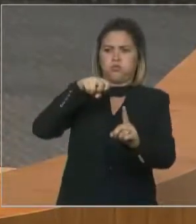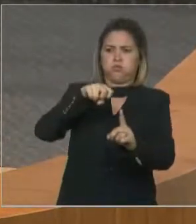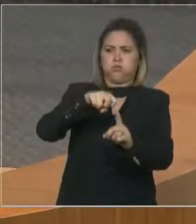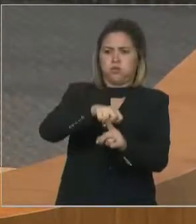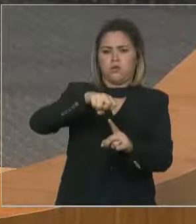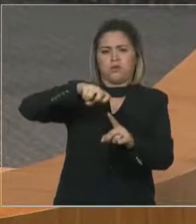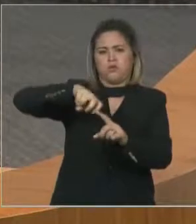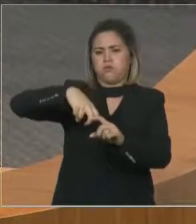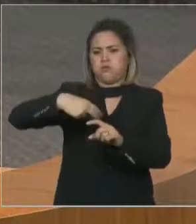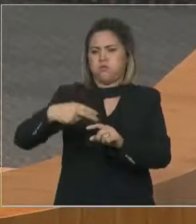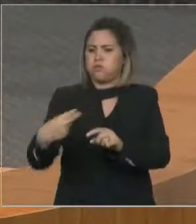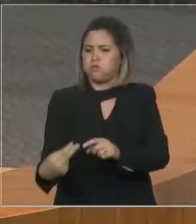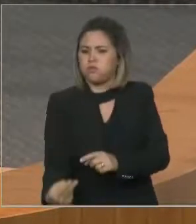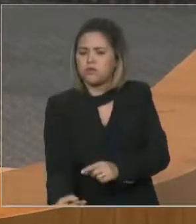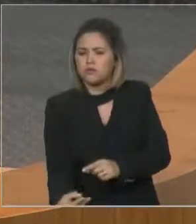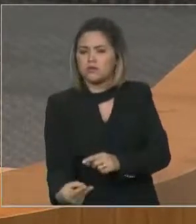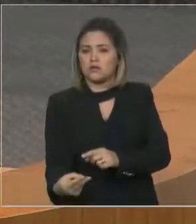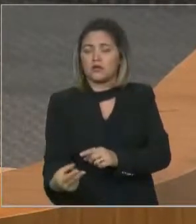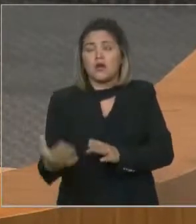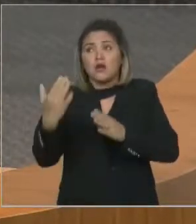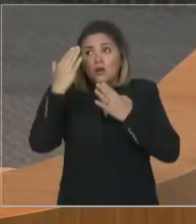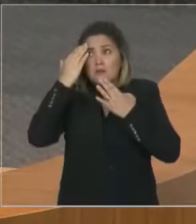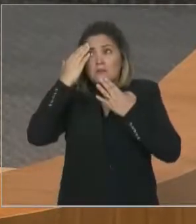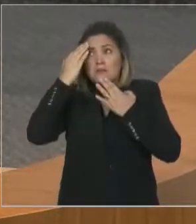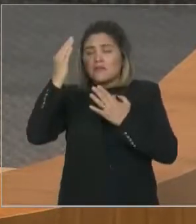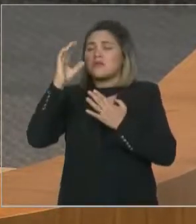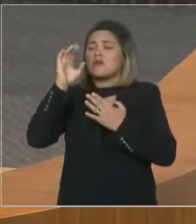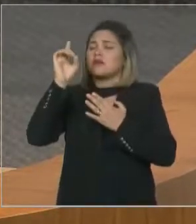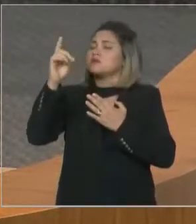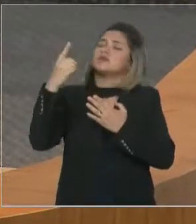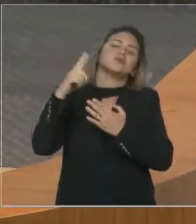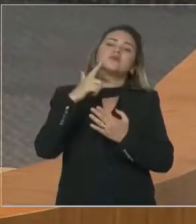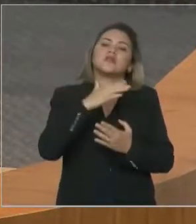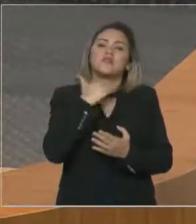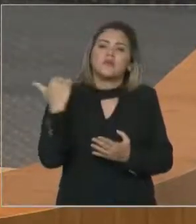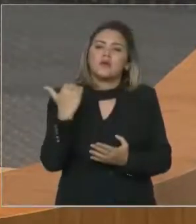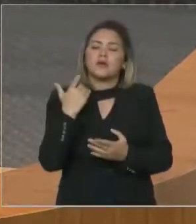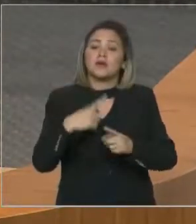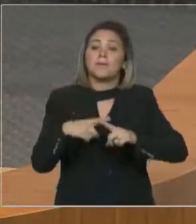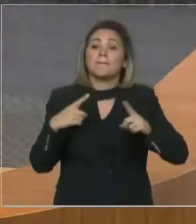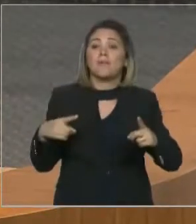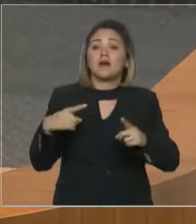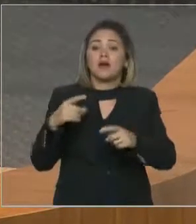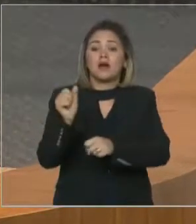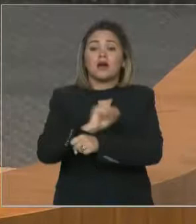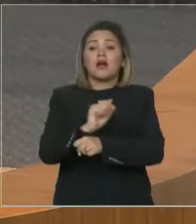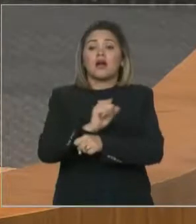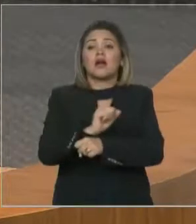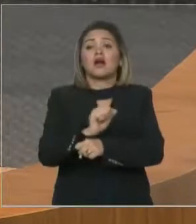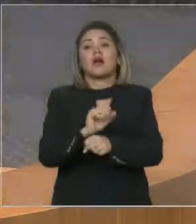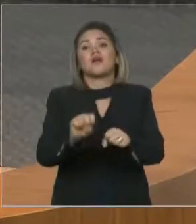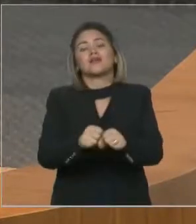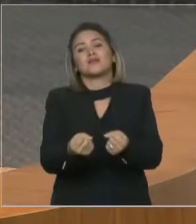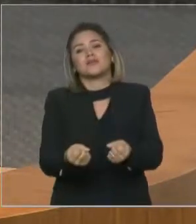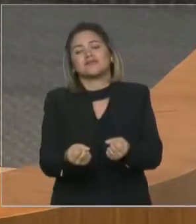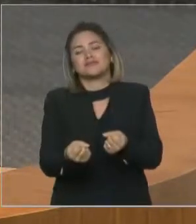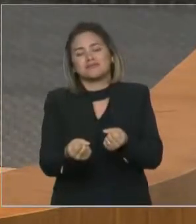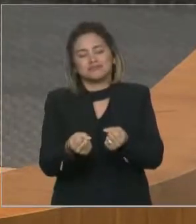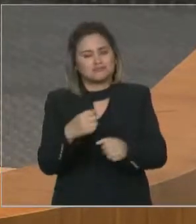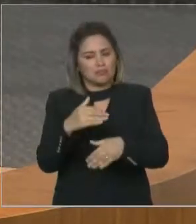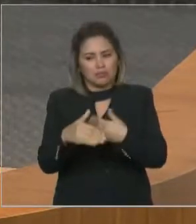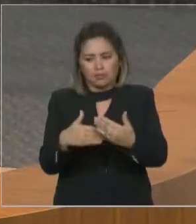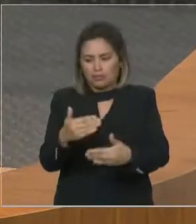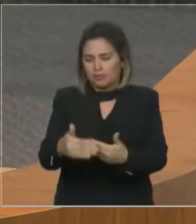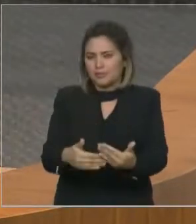fatalidade, não houve morte, mas o carro se acabou, a estrada estava com óleo, para